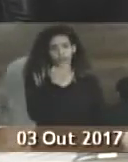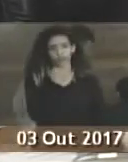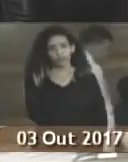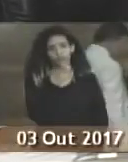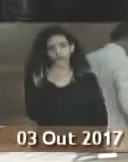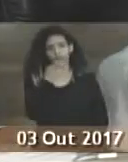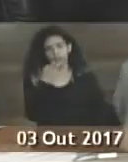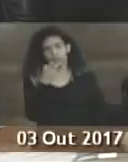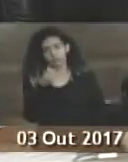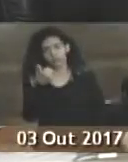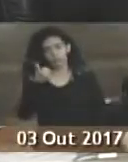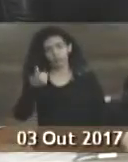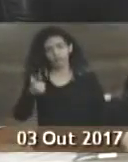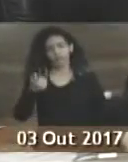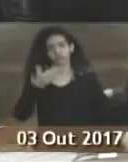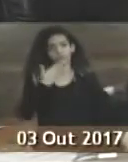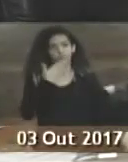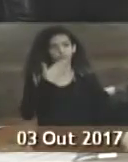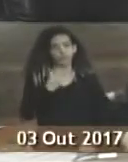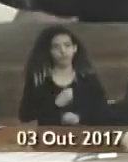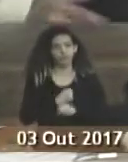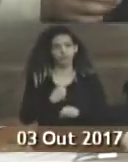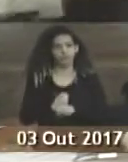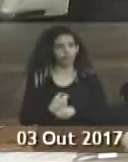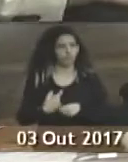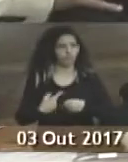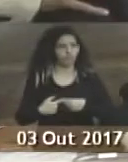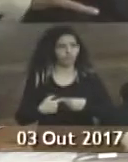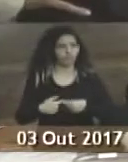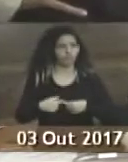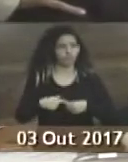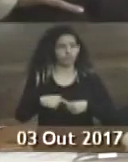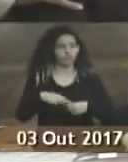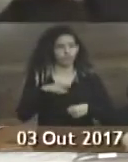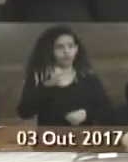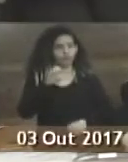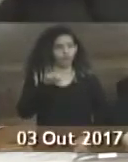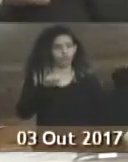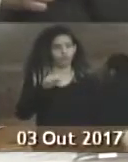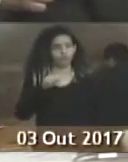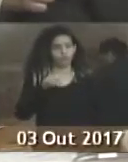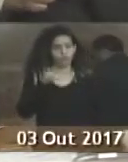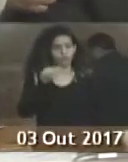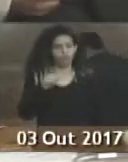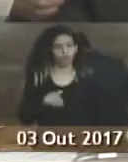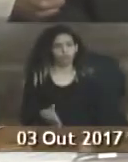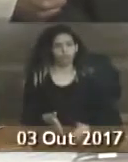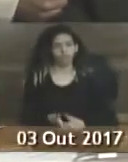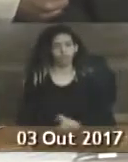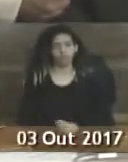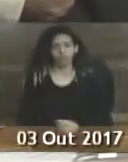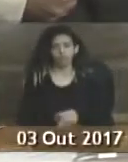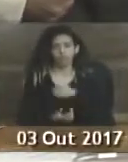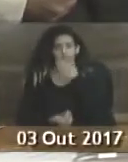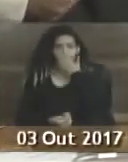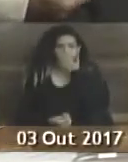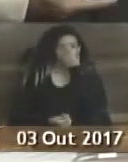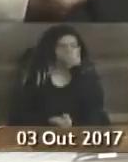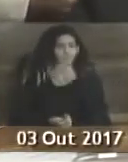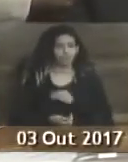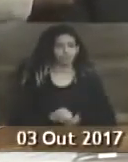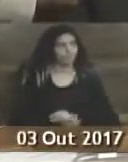indicando ao prefeito o recapeamento das rotas da Rua Niterói, no Cruz da Enseada. Indicação número 4602/17, indicando ao prefeito a reforma da tampa do córrego situada na